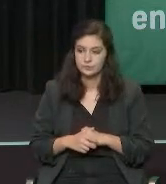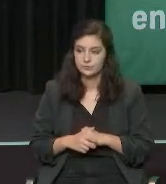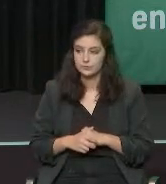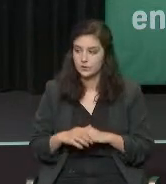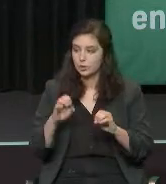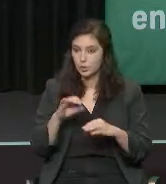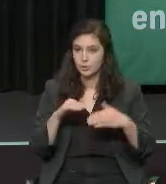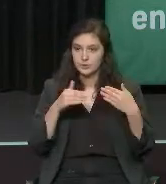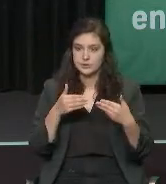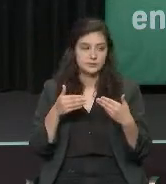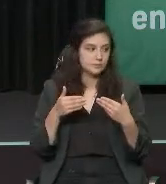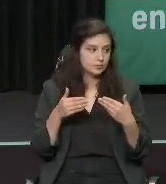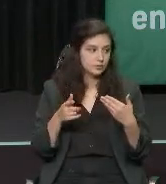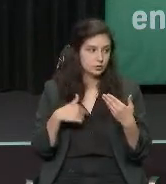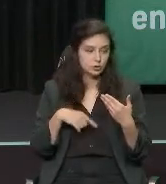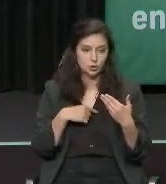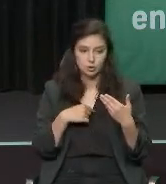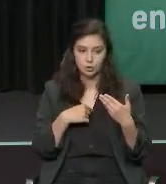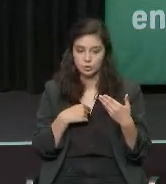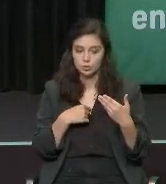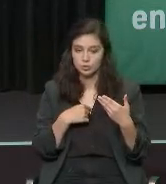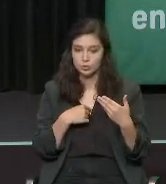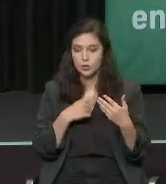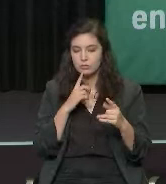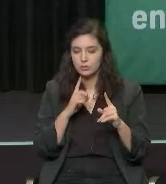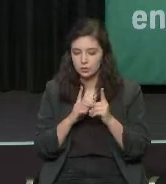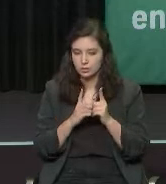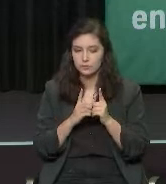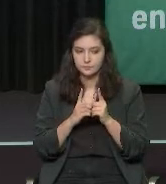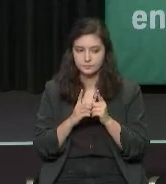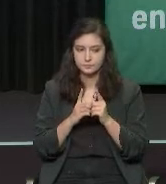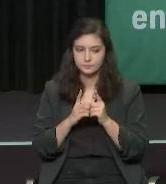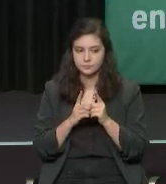Espacial Egípcia. Em primeiro lugar, gostaria de